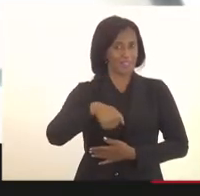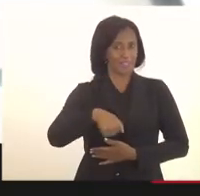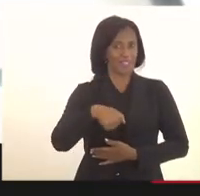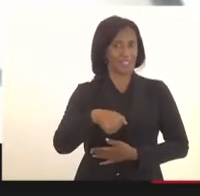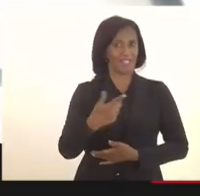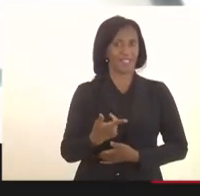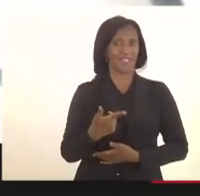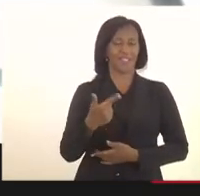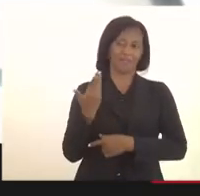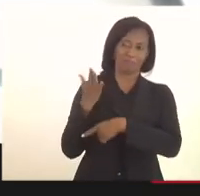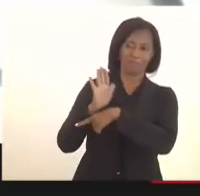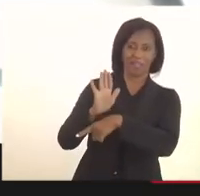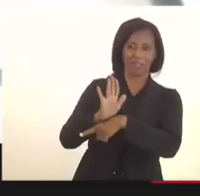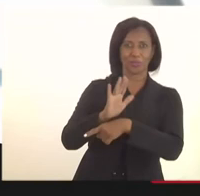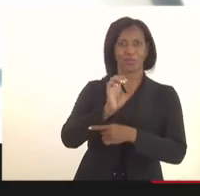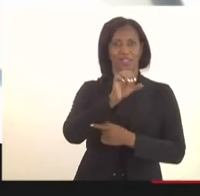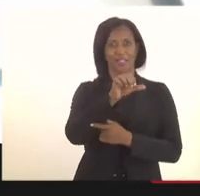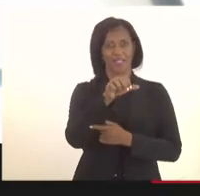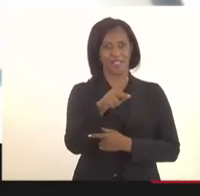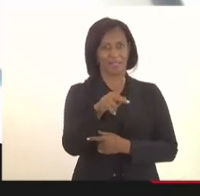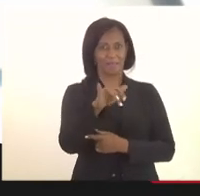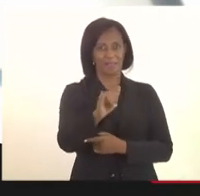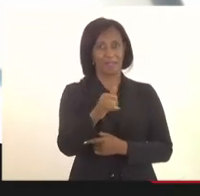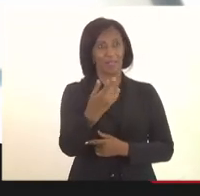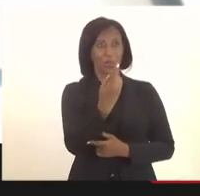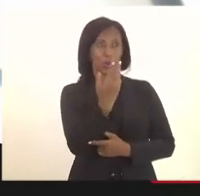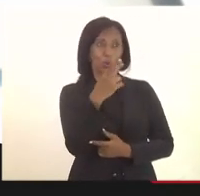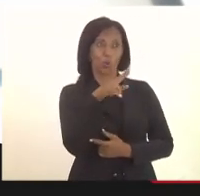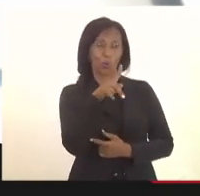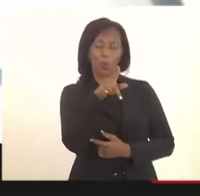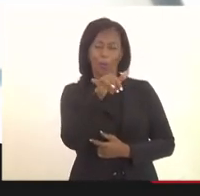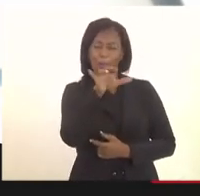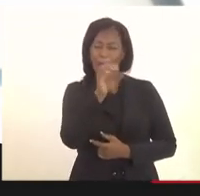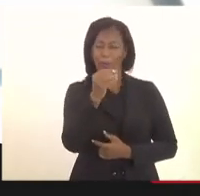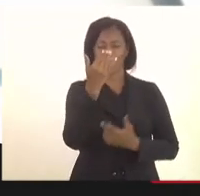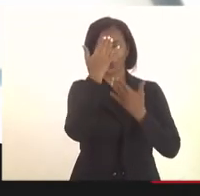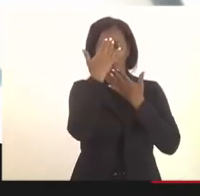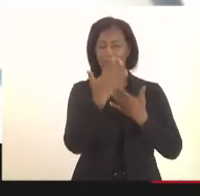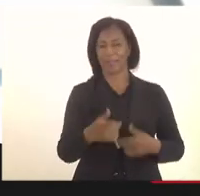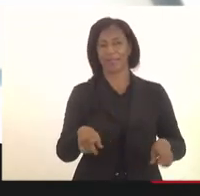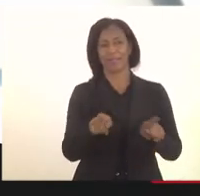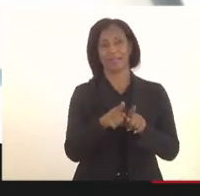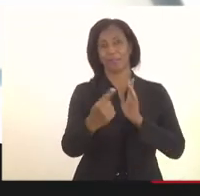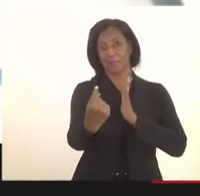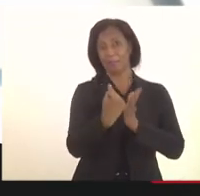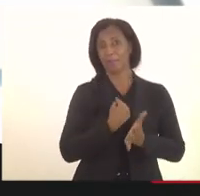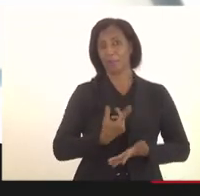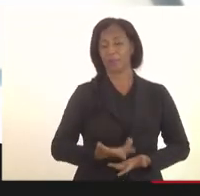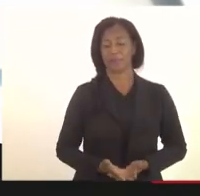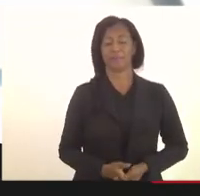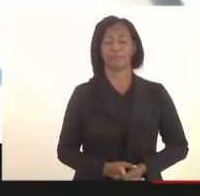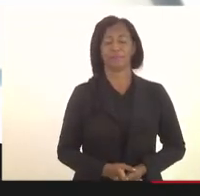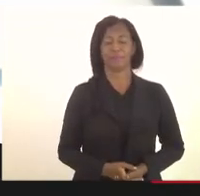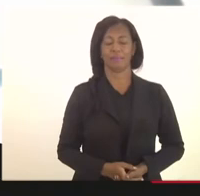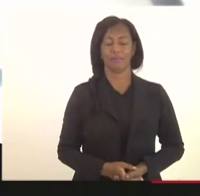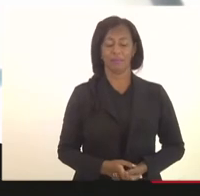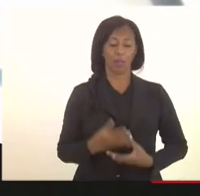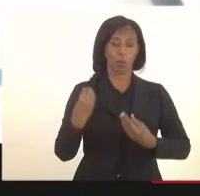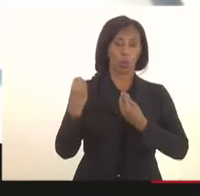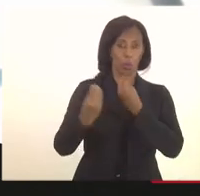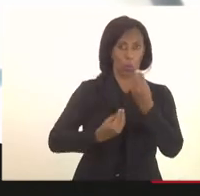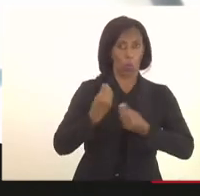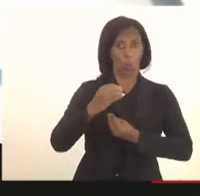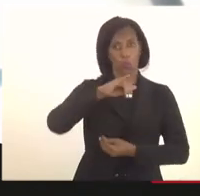com os trabalhos desta CPI. E, doutor Paulo, muito obrigado também pela pergunta. Como o Jonas